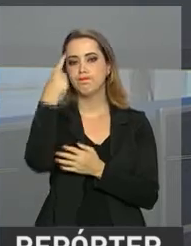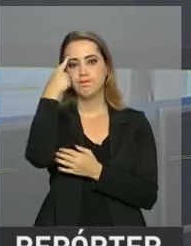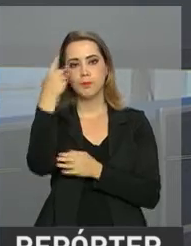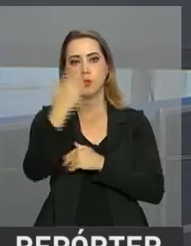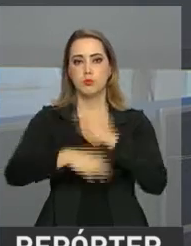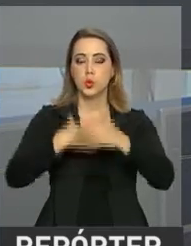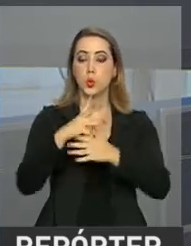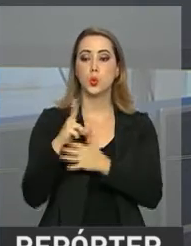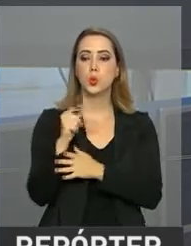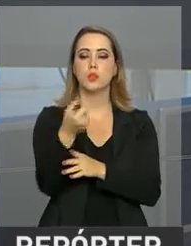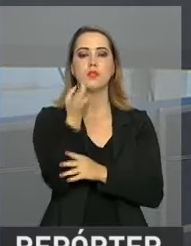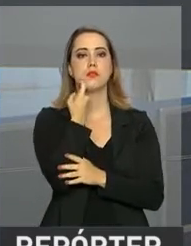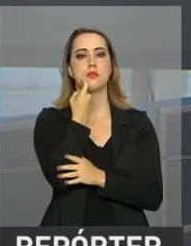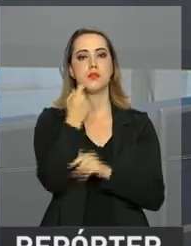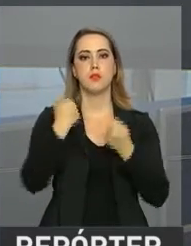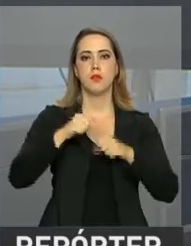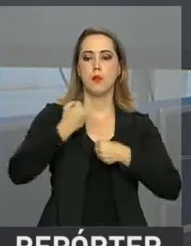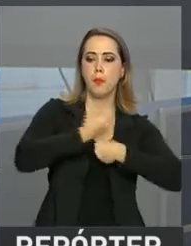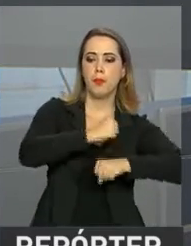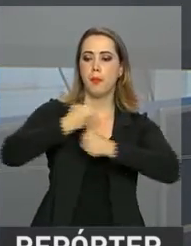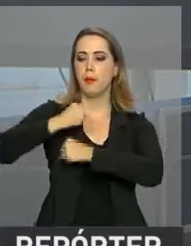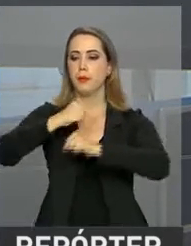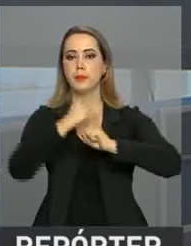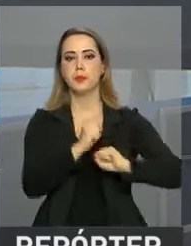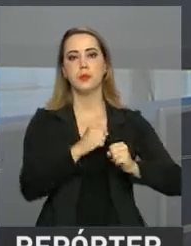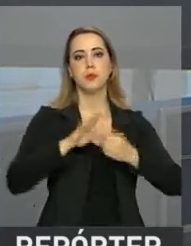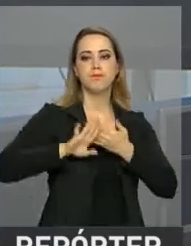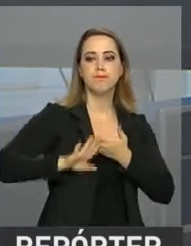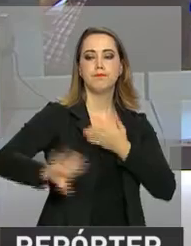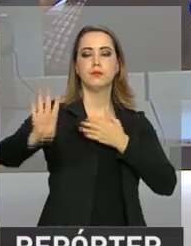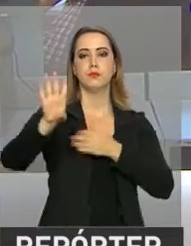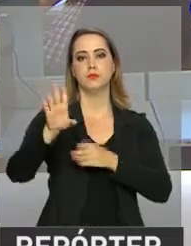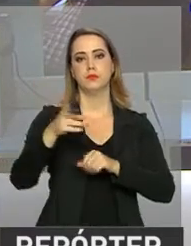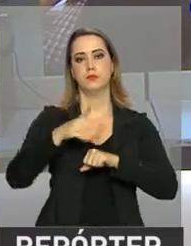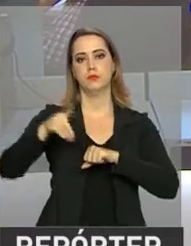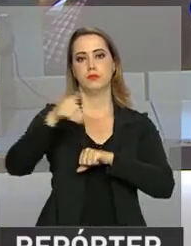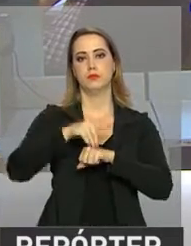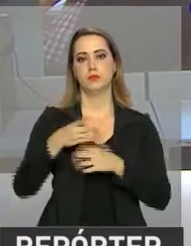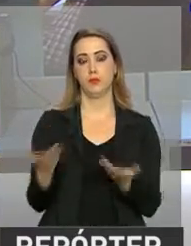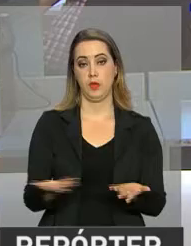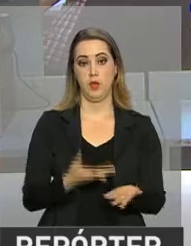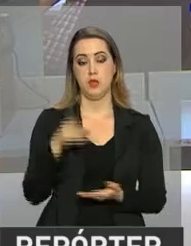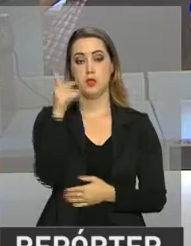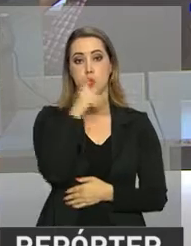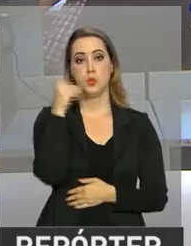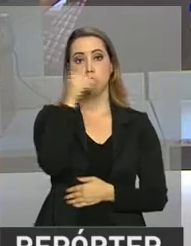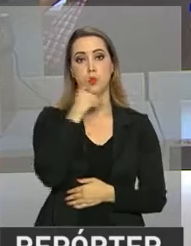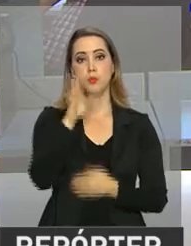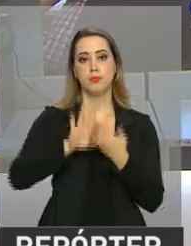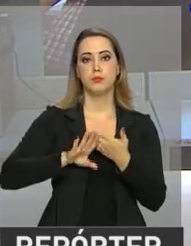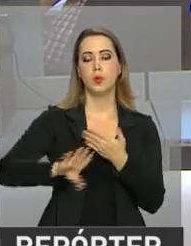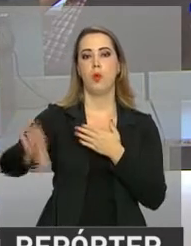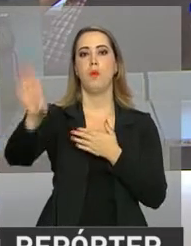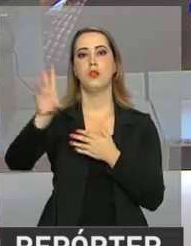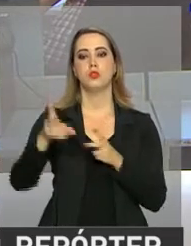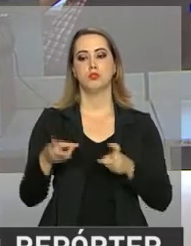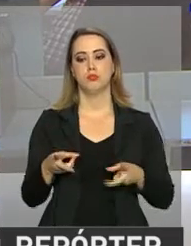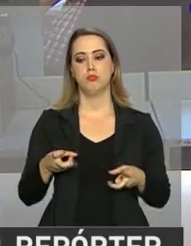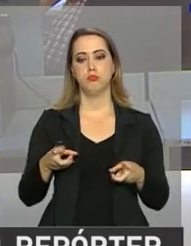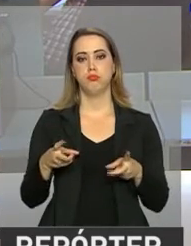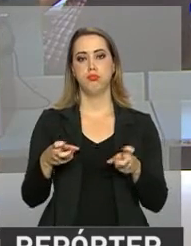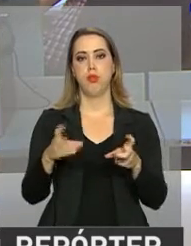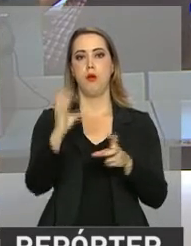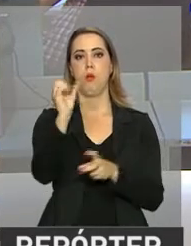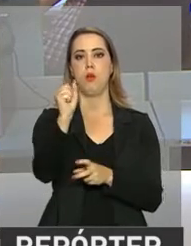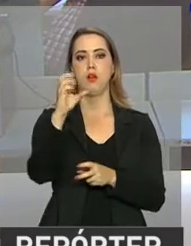toda sexta-feira é dia de faxina para combater o mosquito. E este domingo é Dia Nacional de Combate ao Câncer. O Ministério